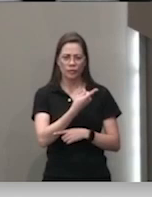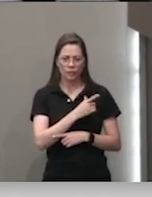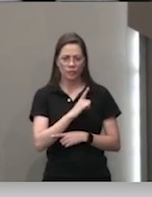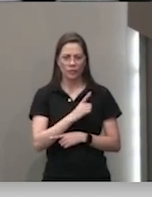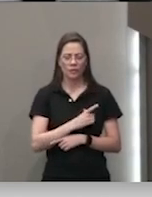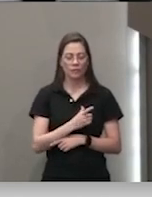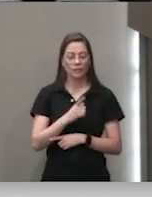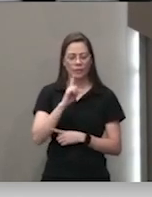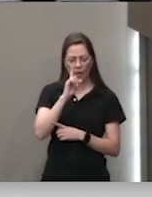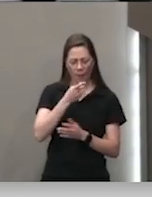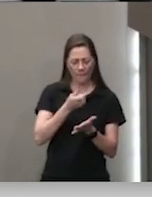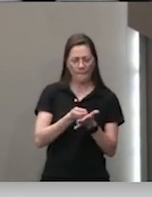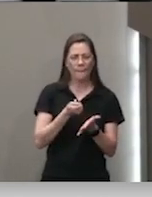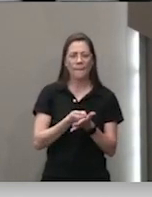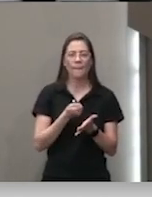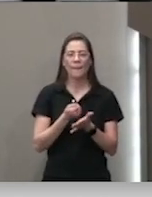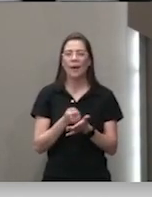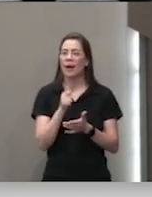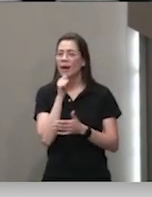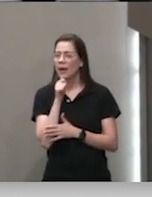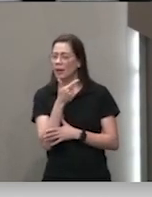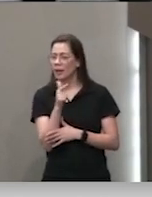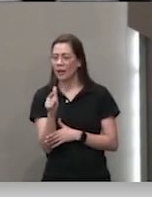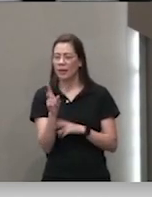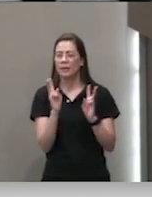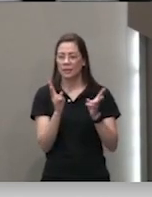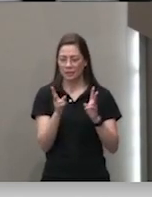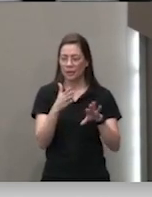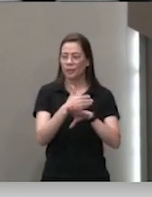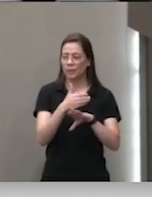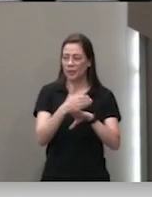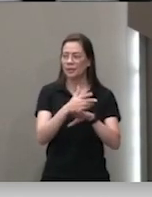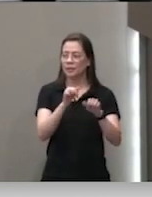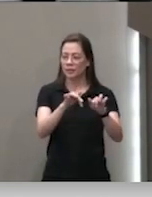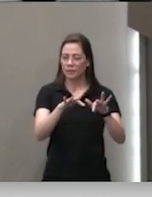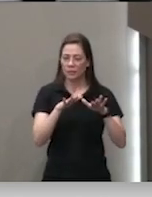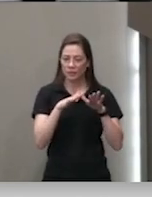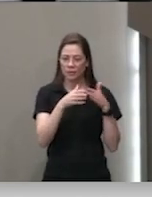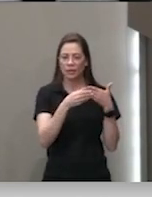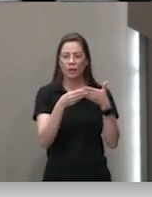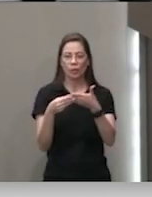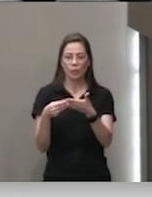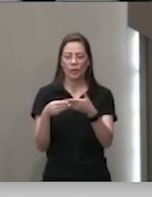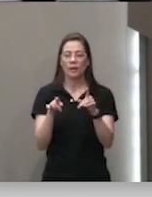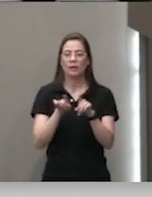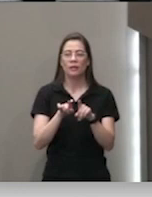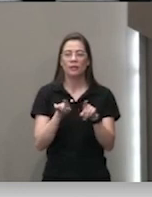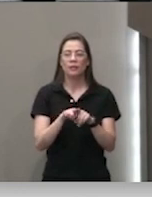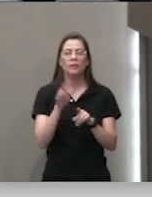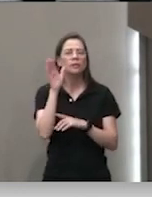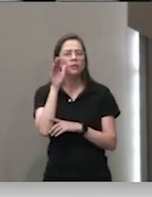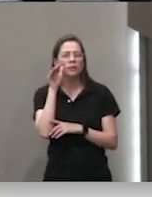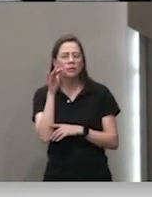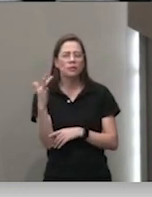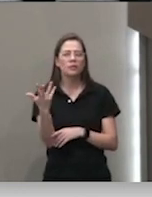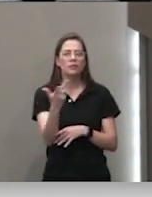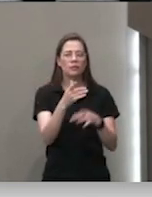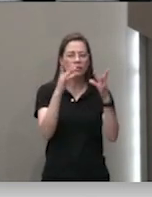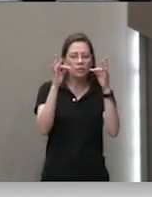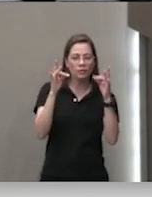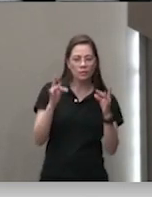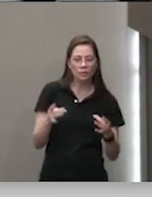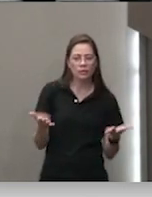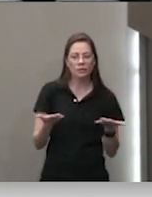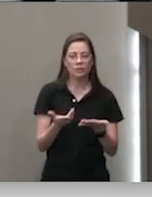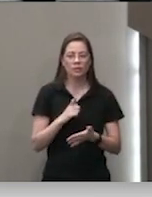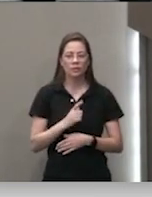com mandato aqui, a senhora ainda não tinha mandato, mas sempre estava aqui nas sessões acompanhando, né, e observando todos os detalhes, e hoje